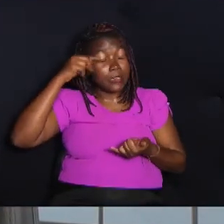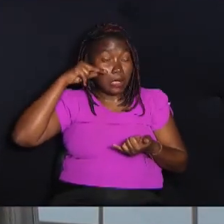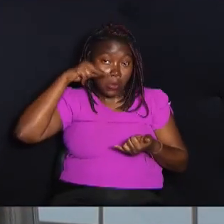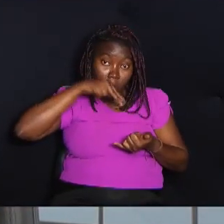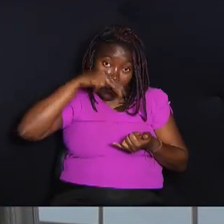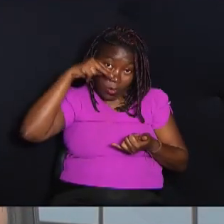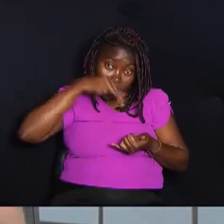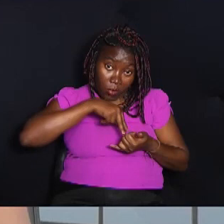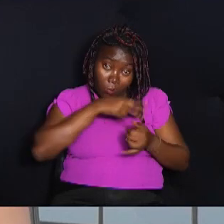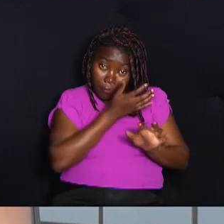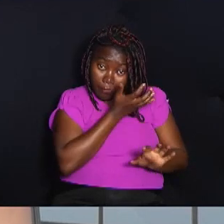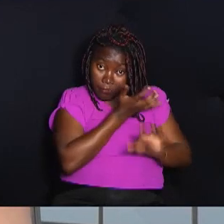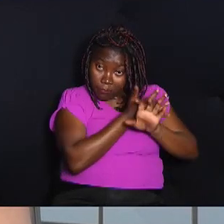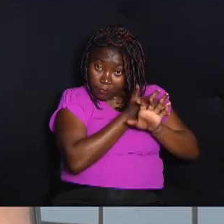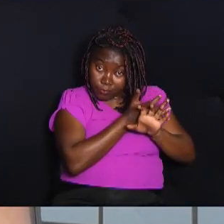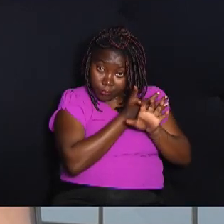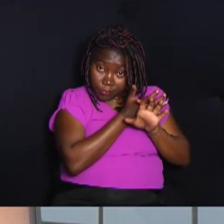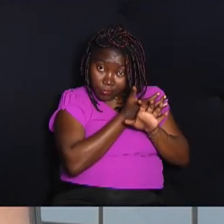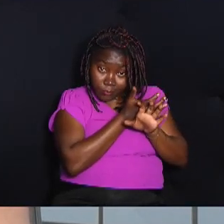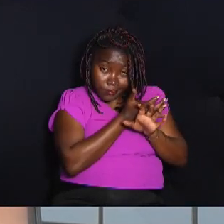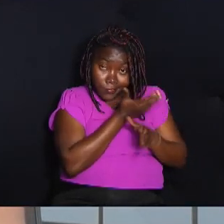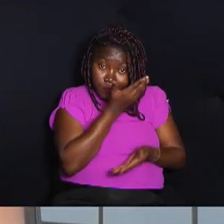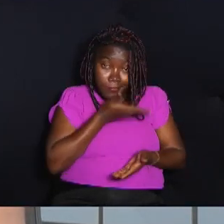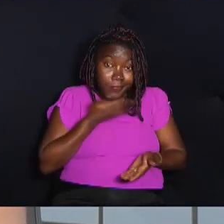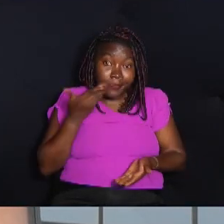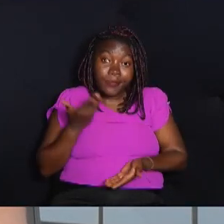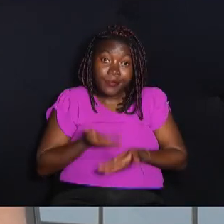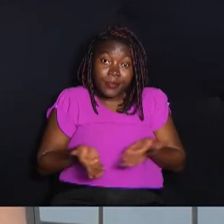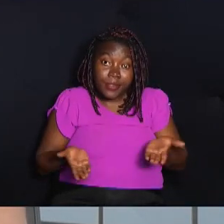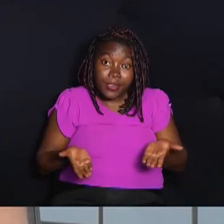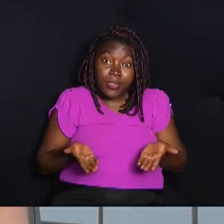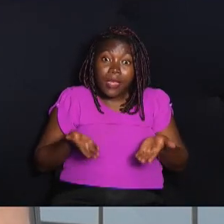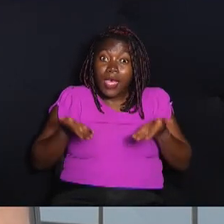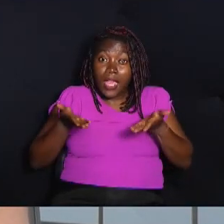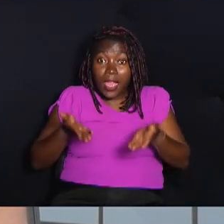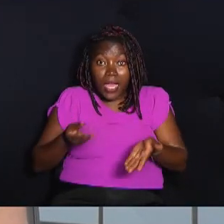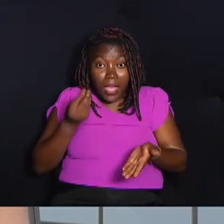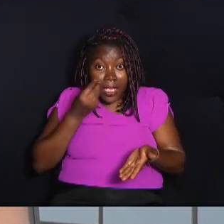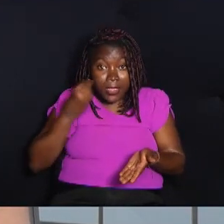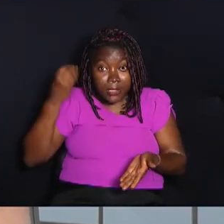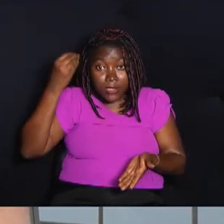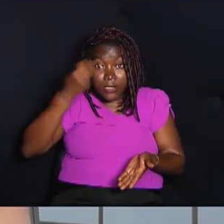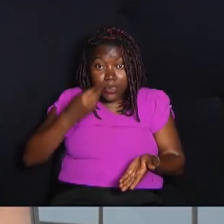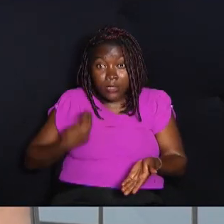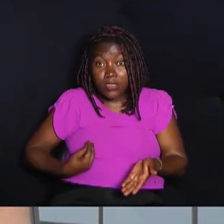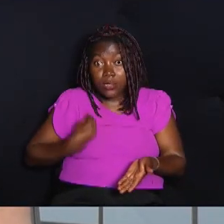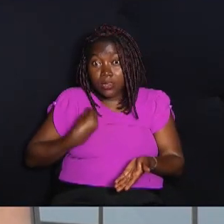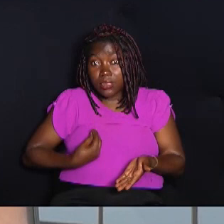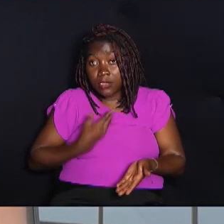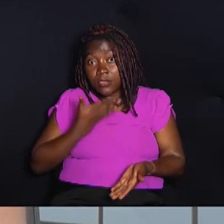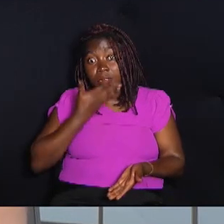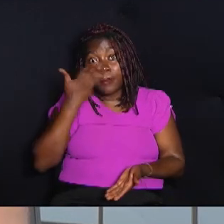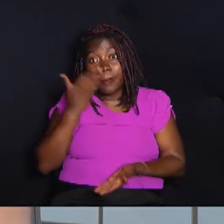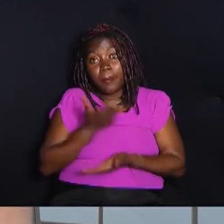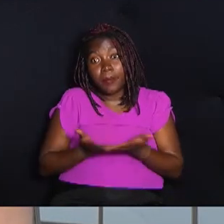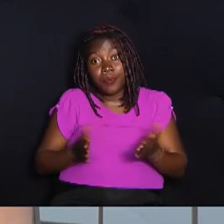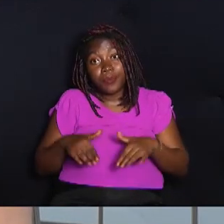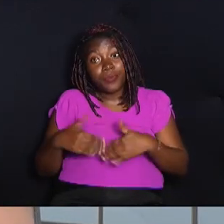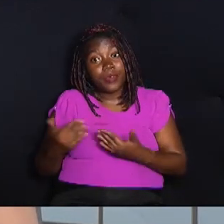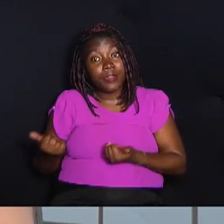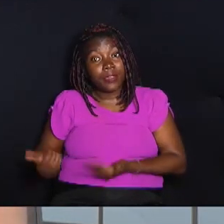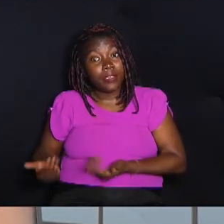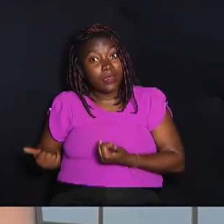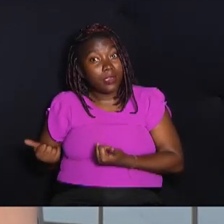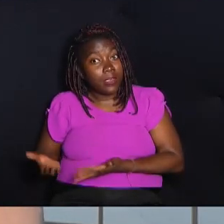câmera, isso se perde. Essa experiência de vida, ela se perde. Então, para os